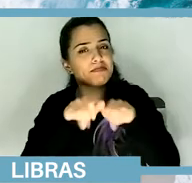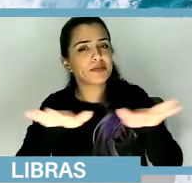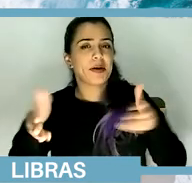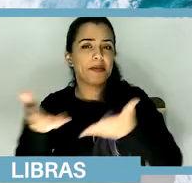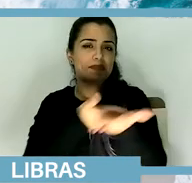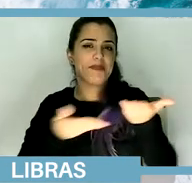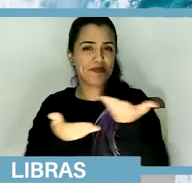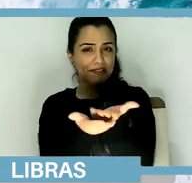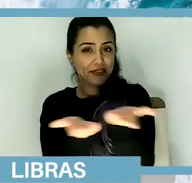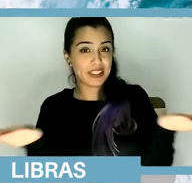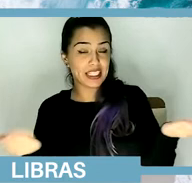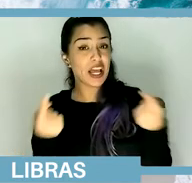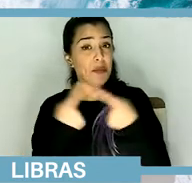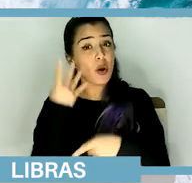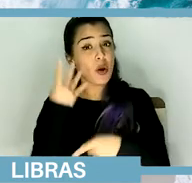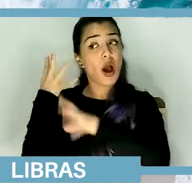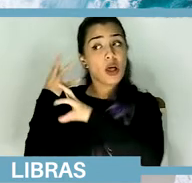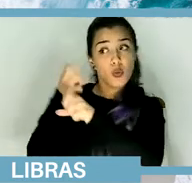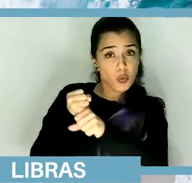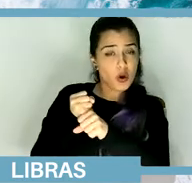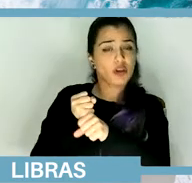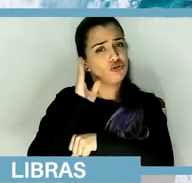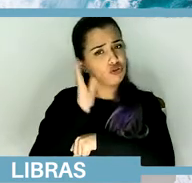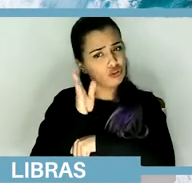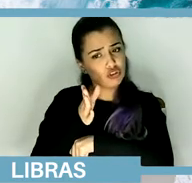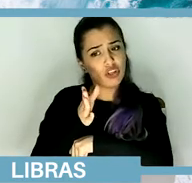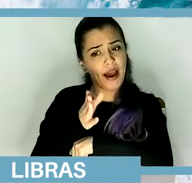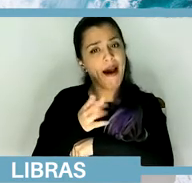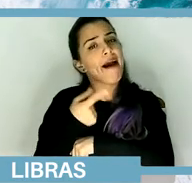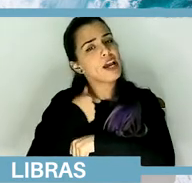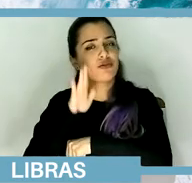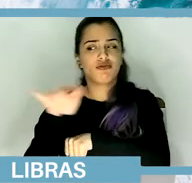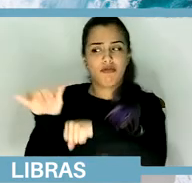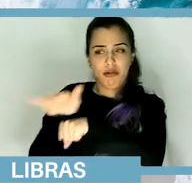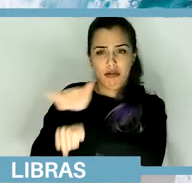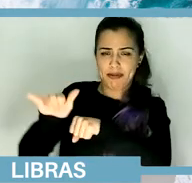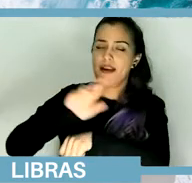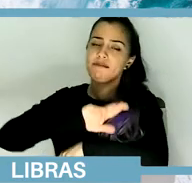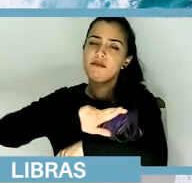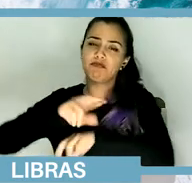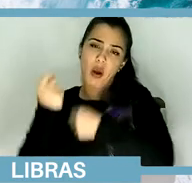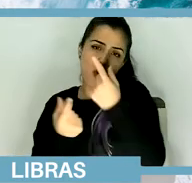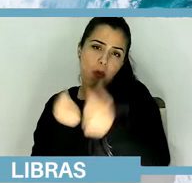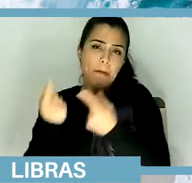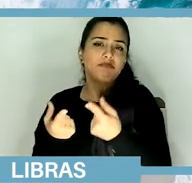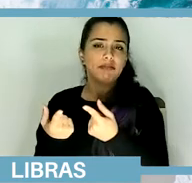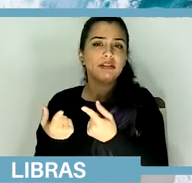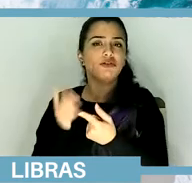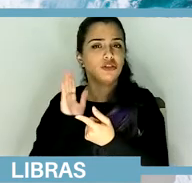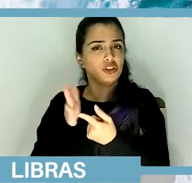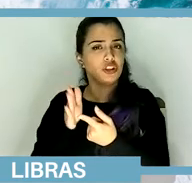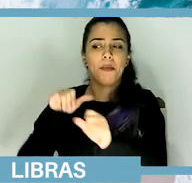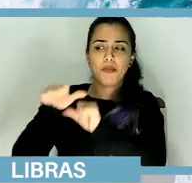várias fases, já reformulei o negócio algumas vezes, né? Eu acho que tem duas coisas muito fortes em